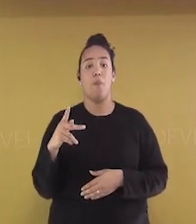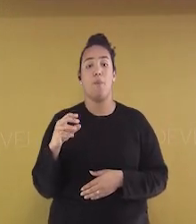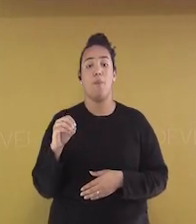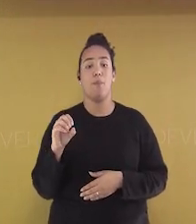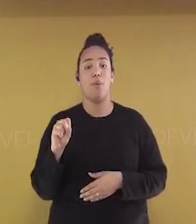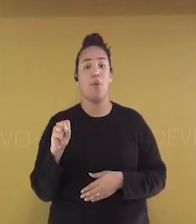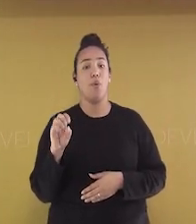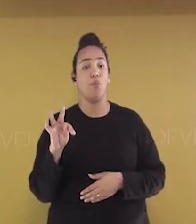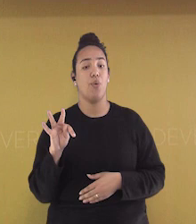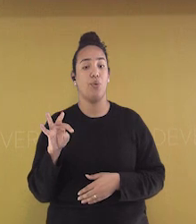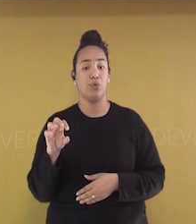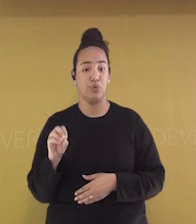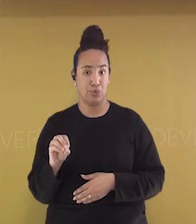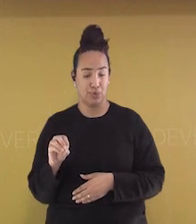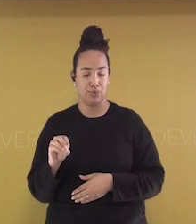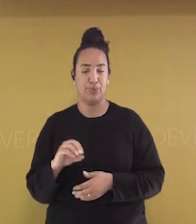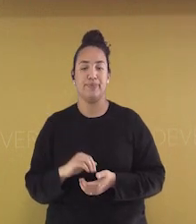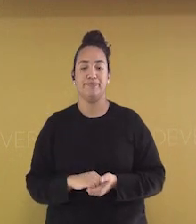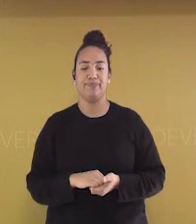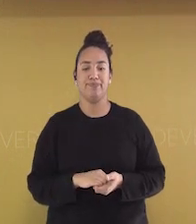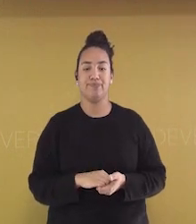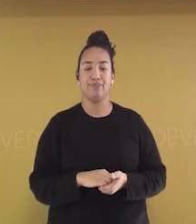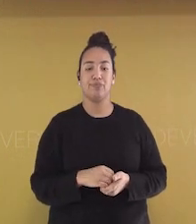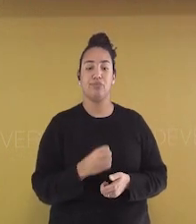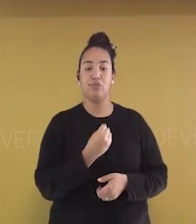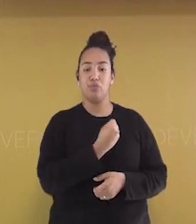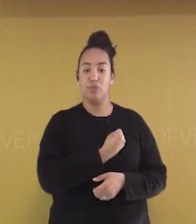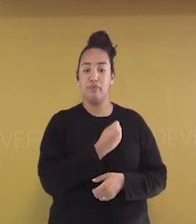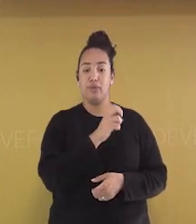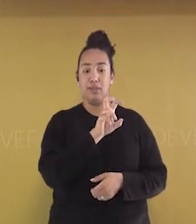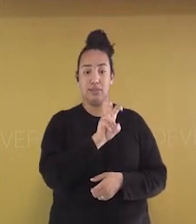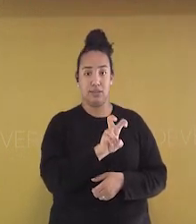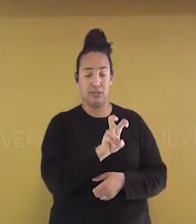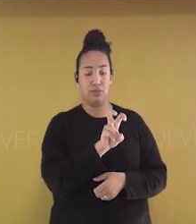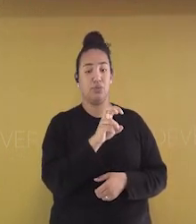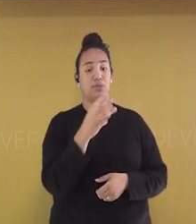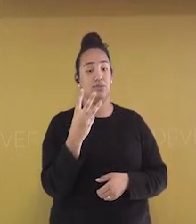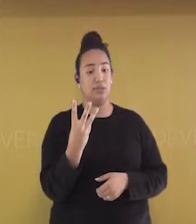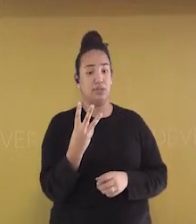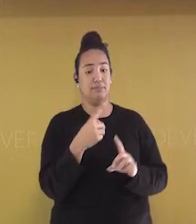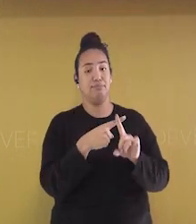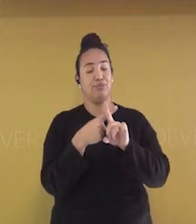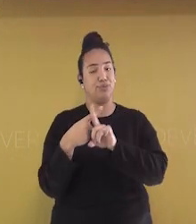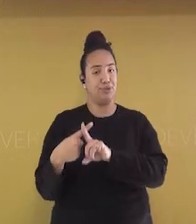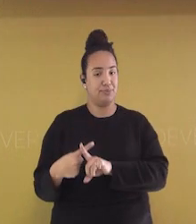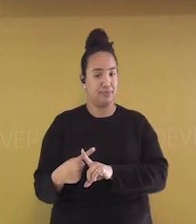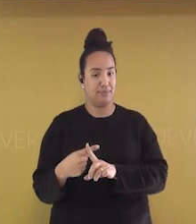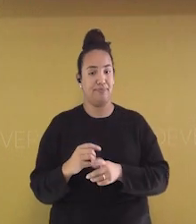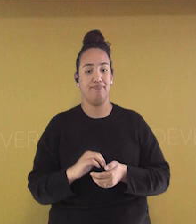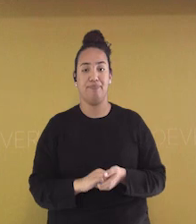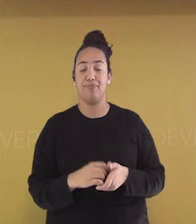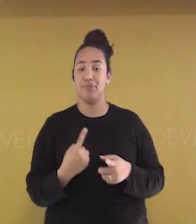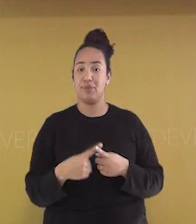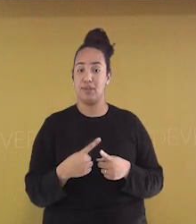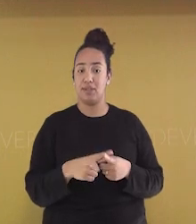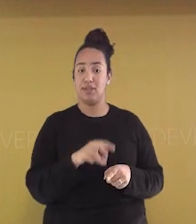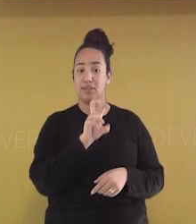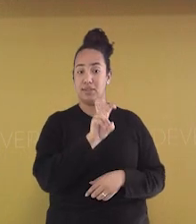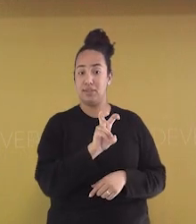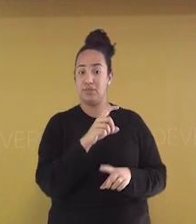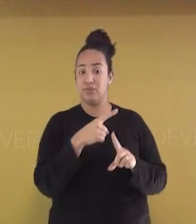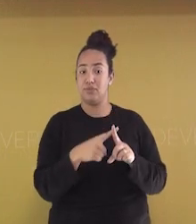número composto, formado pela multiplicação dos números 5 e 3,